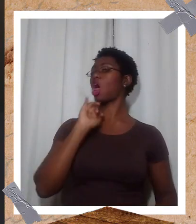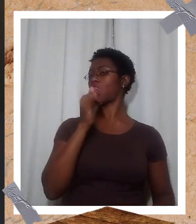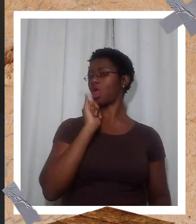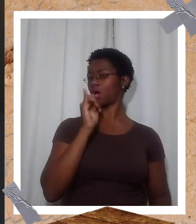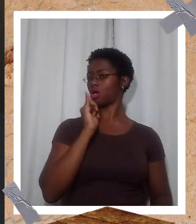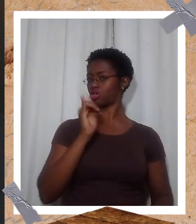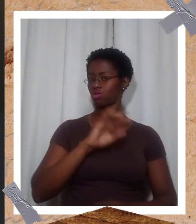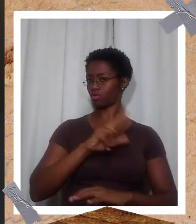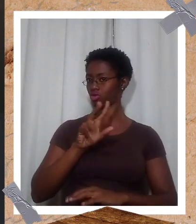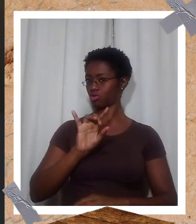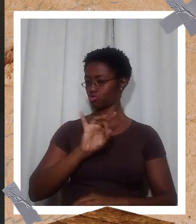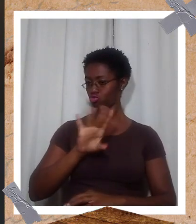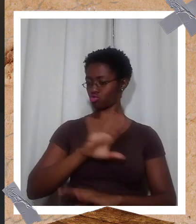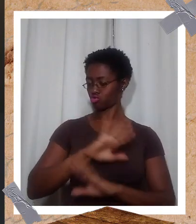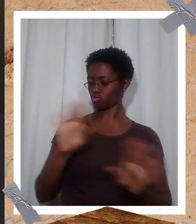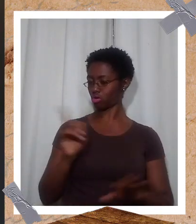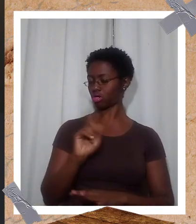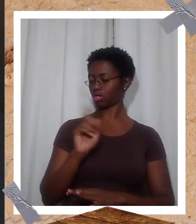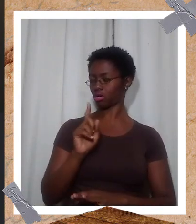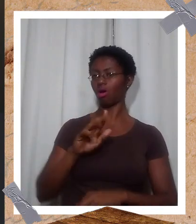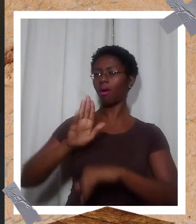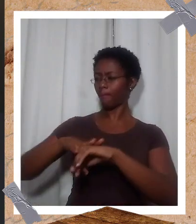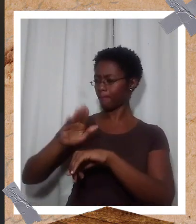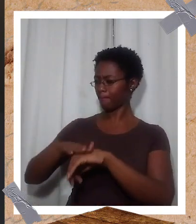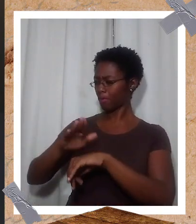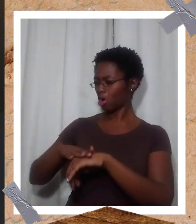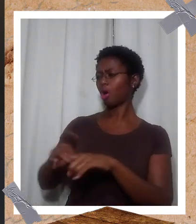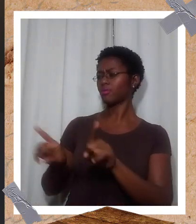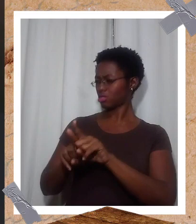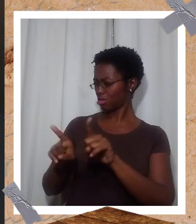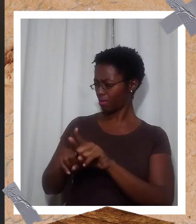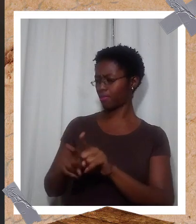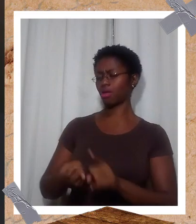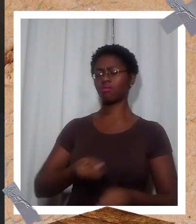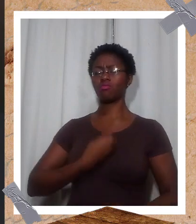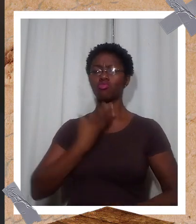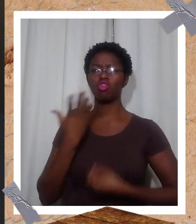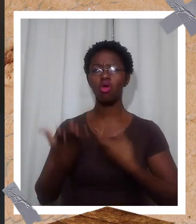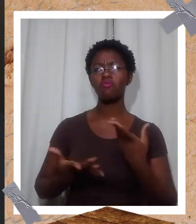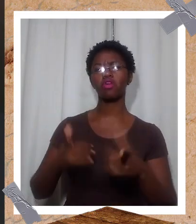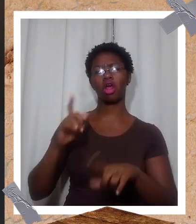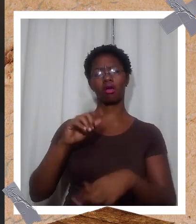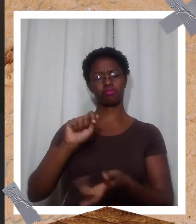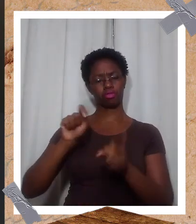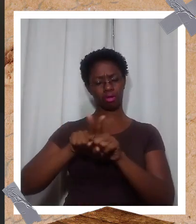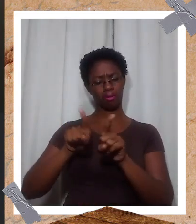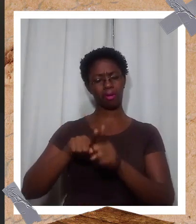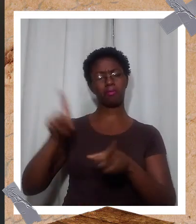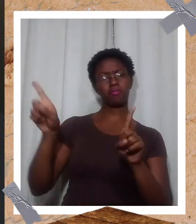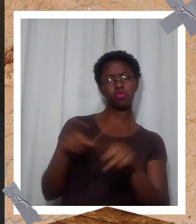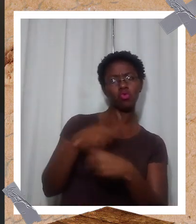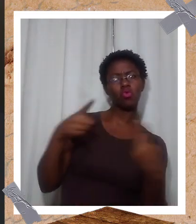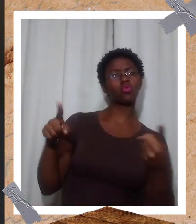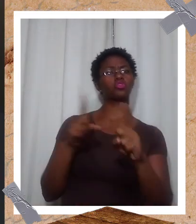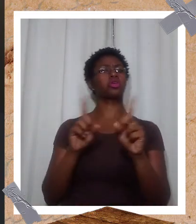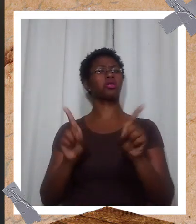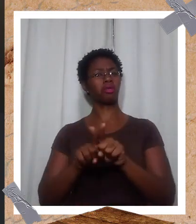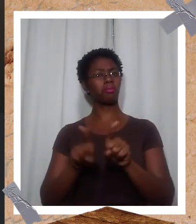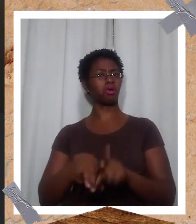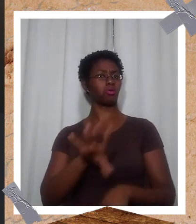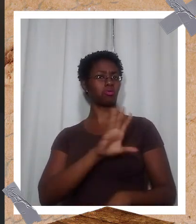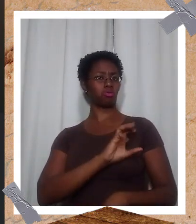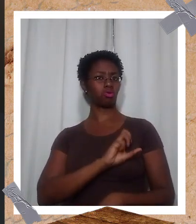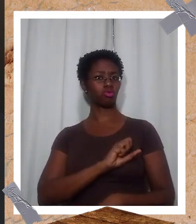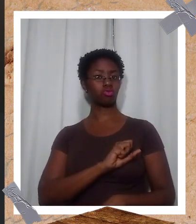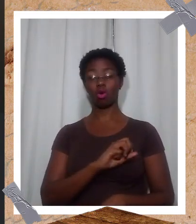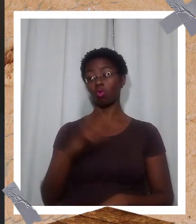narrativa dessa vida, uma obra autobiográfica, quanto poesia, quanto letra de música, quanto romance. O sonho